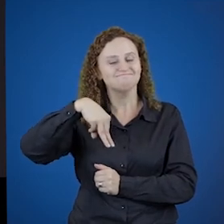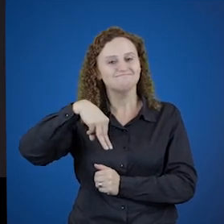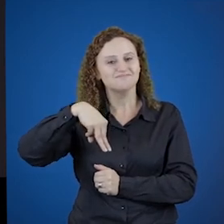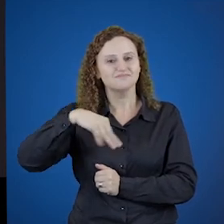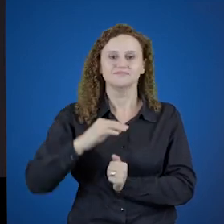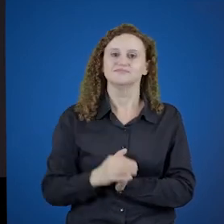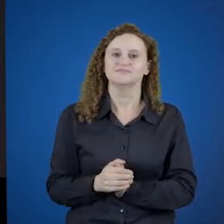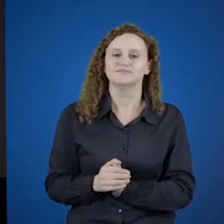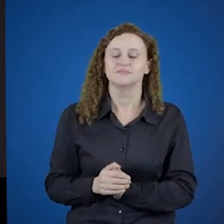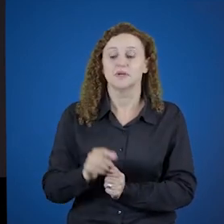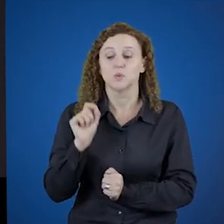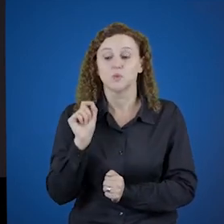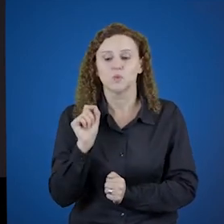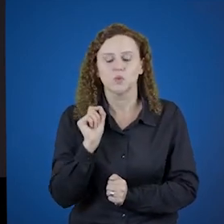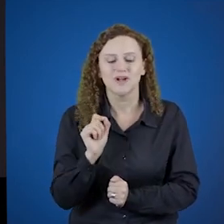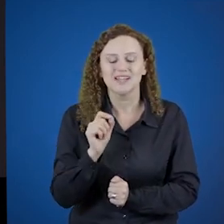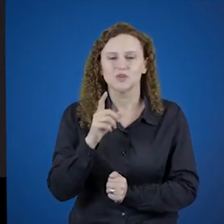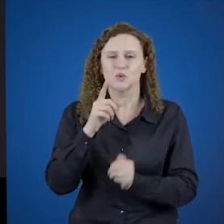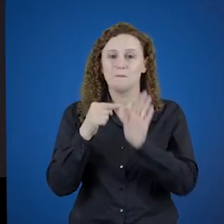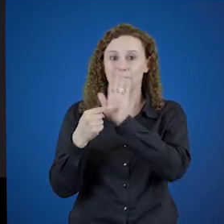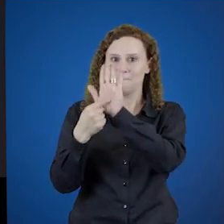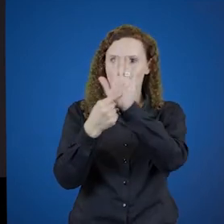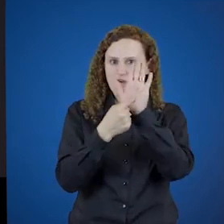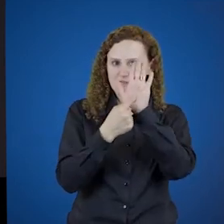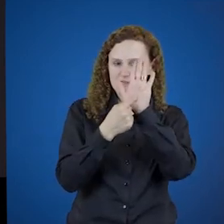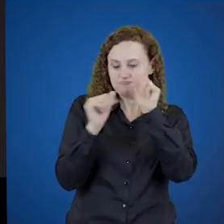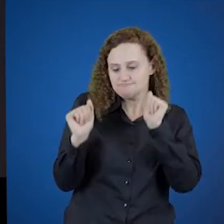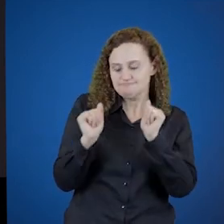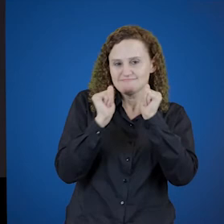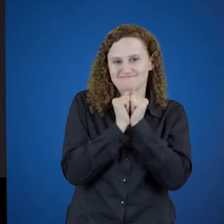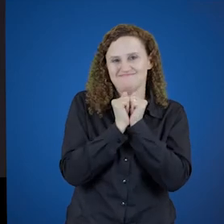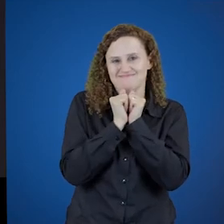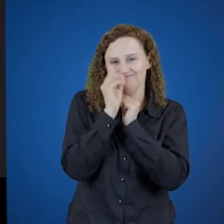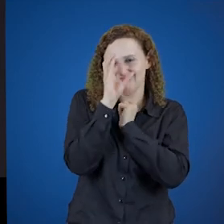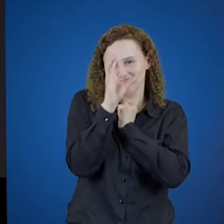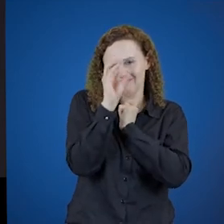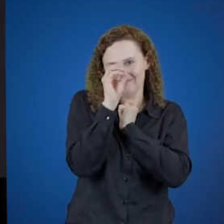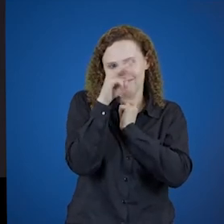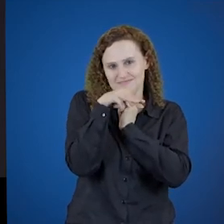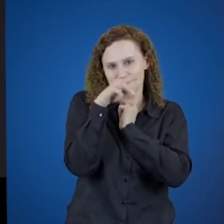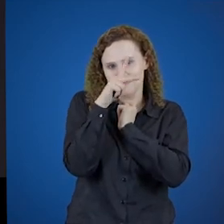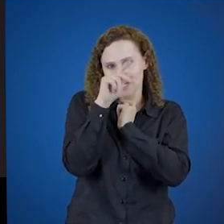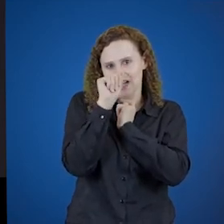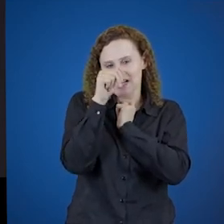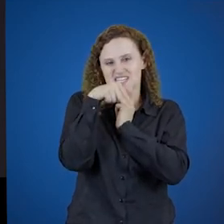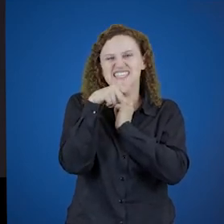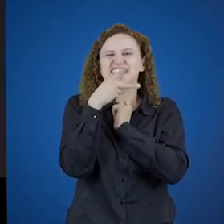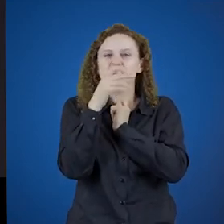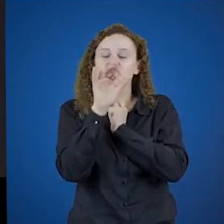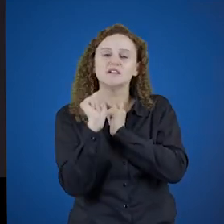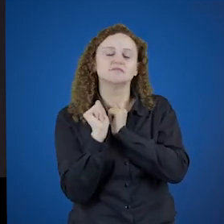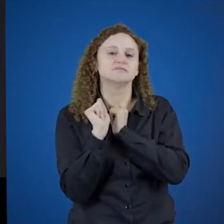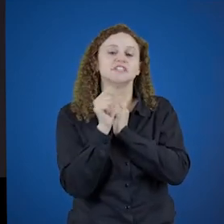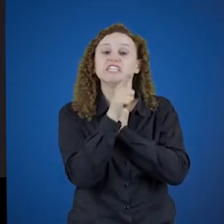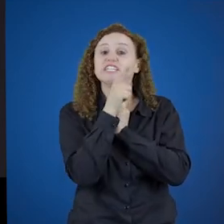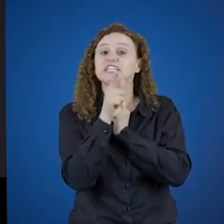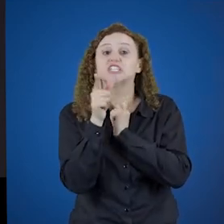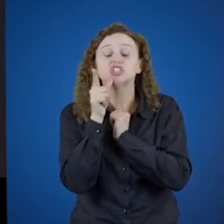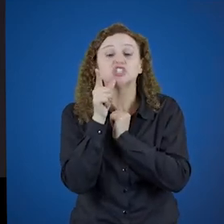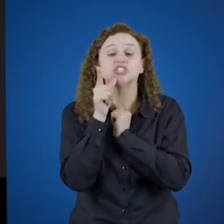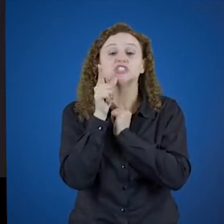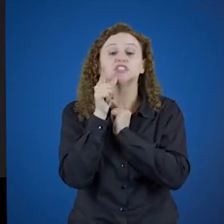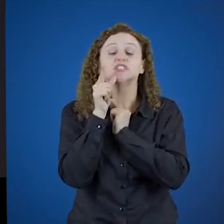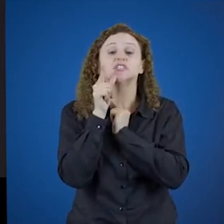essa preposição com quando indicar companhia e a proporção com Latim